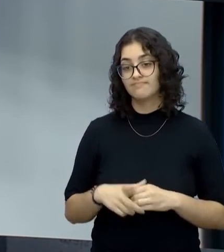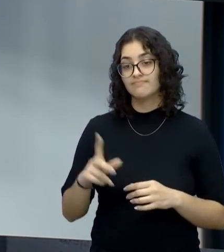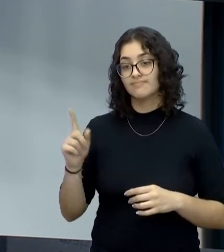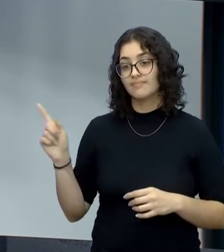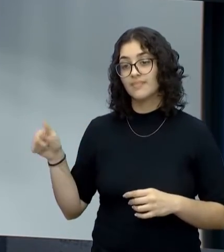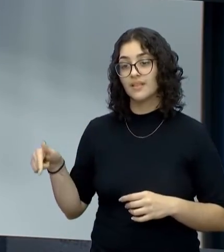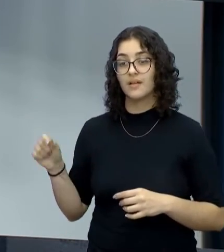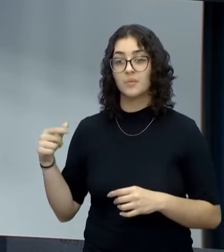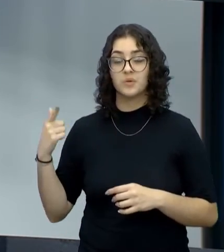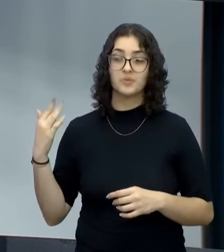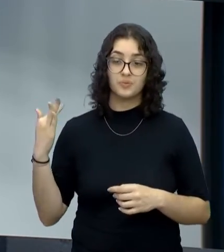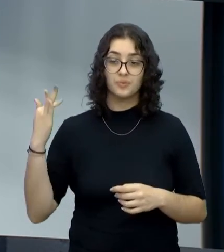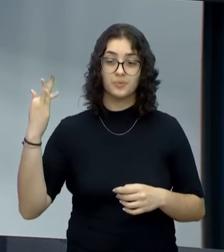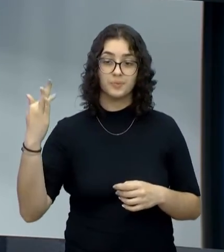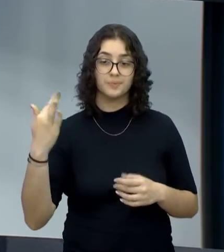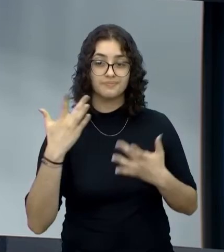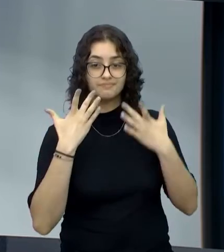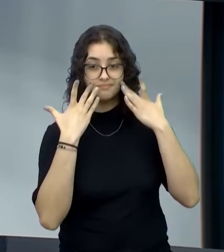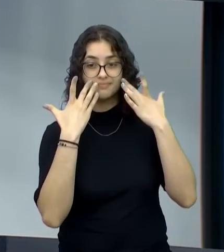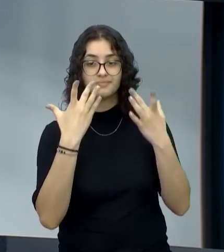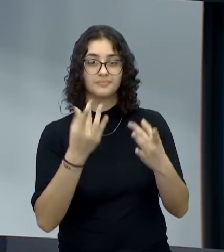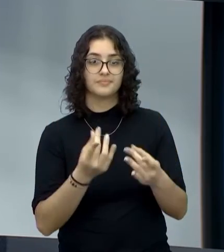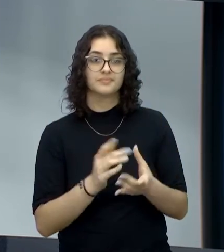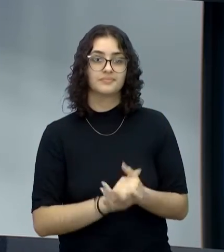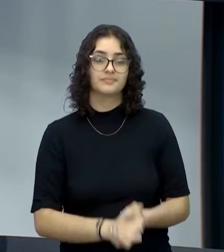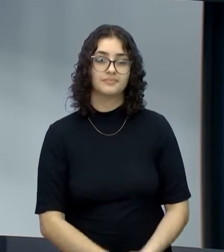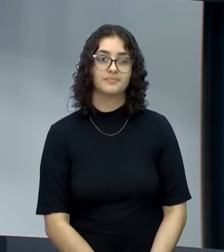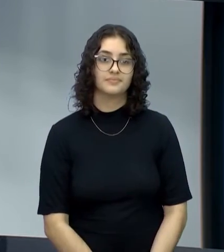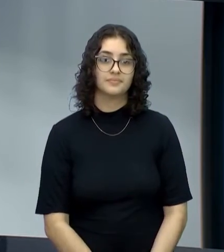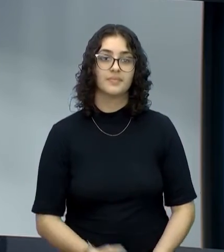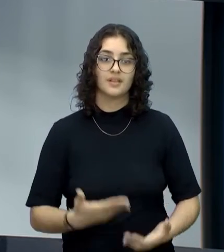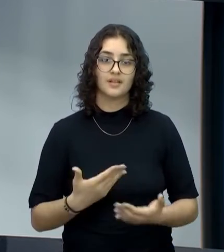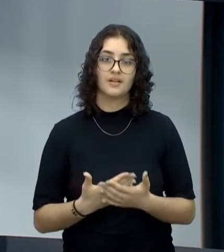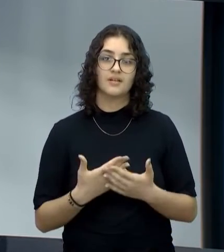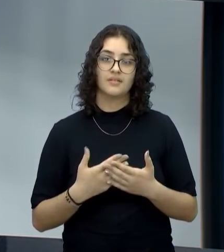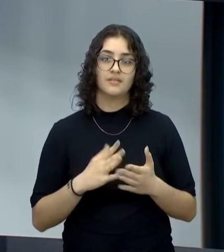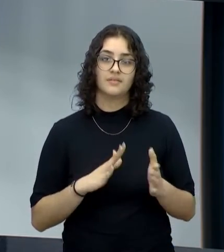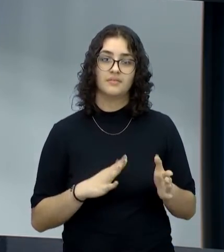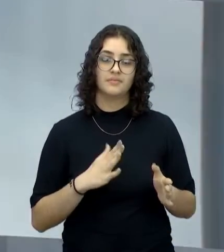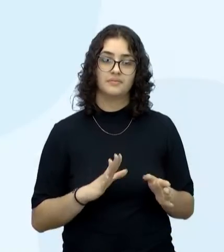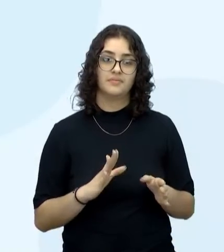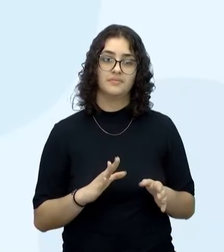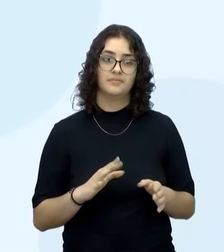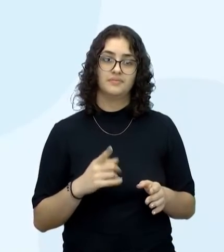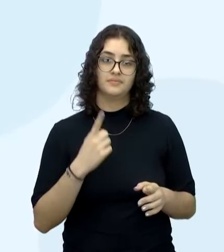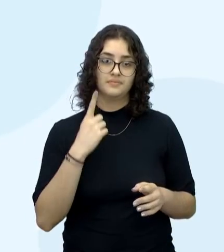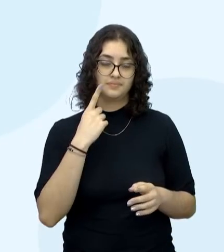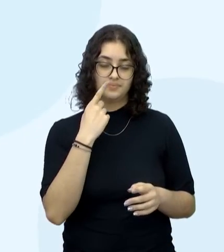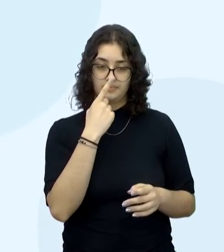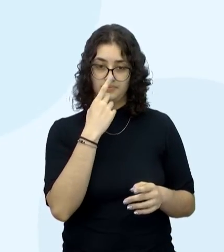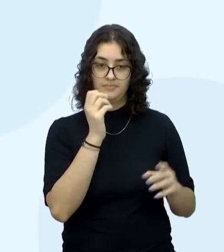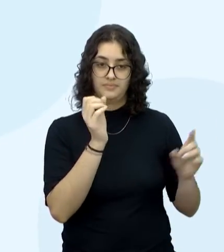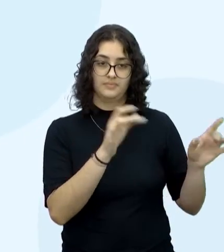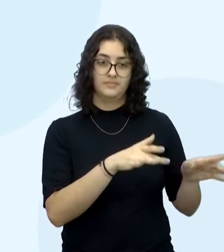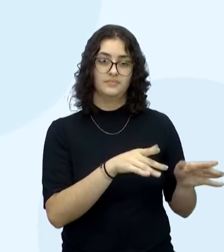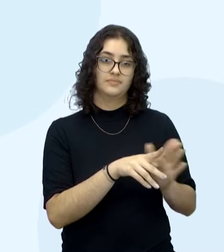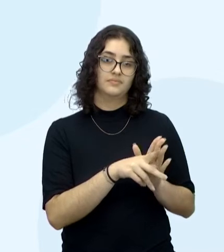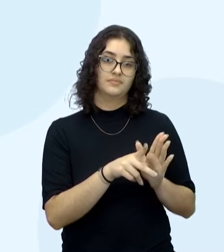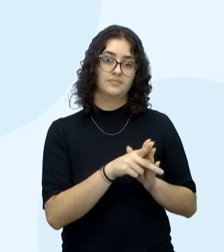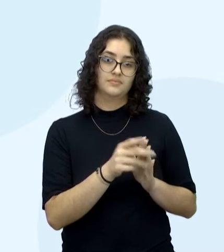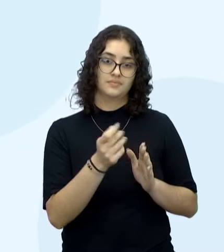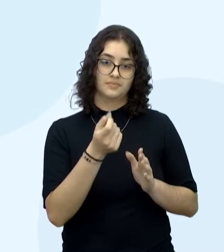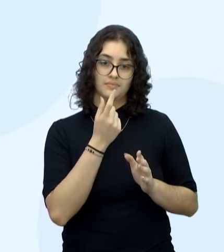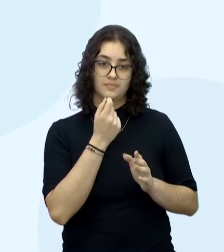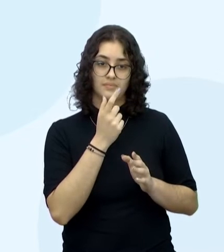vamos ver mais para frente, dá tempo ainda, nossa aula está no fim, mas dá tempo. O despejo contínuo aí de compostos farmacêuticos em